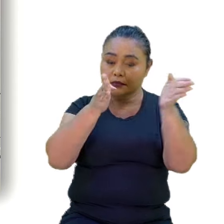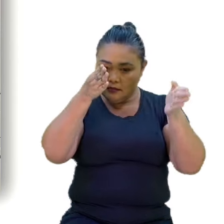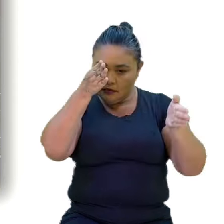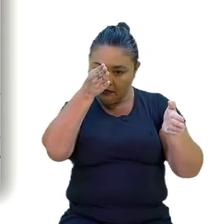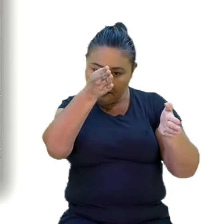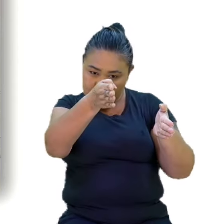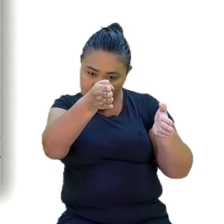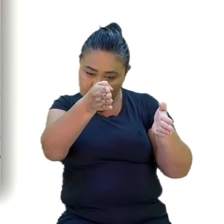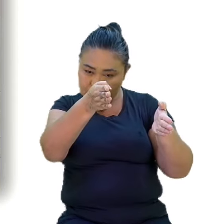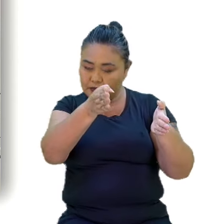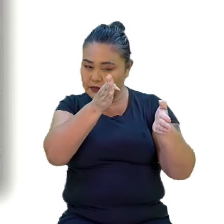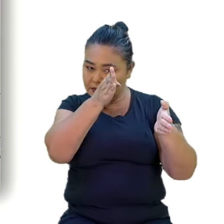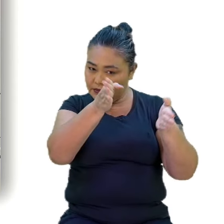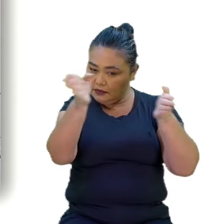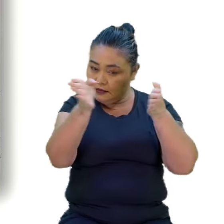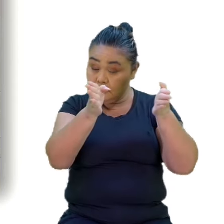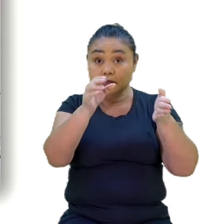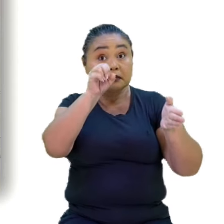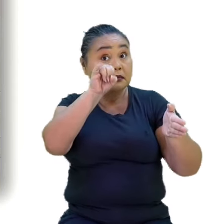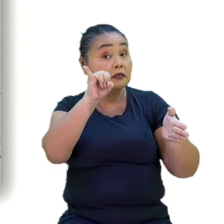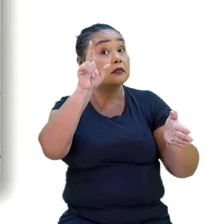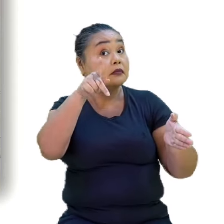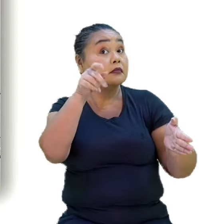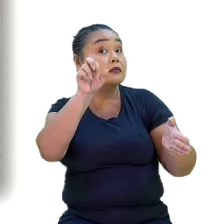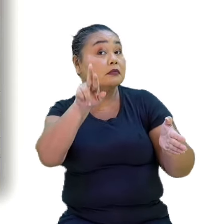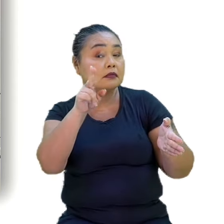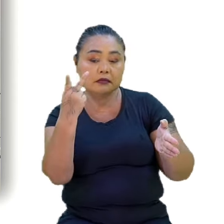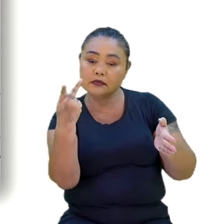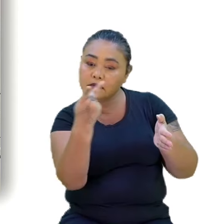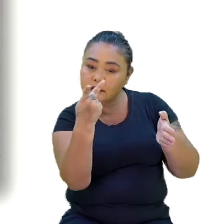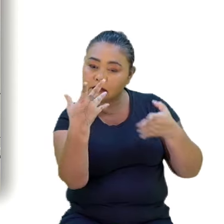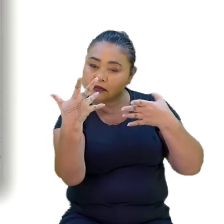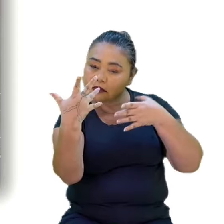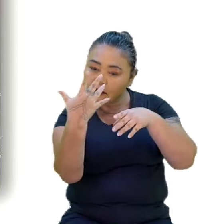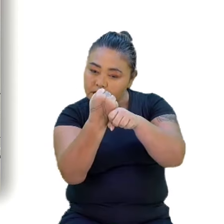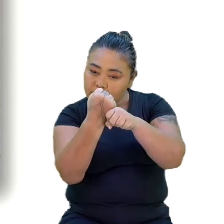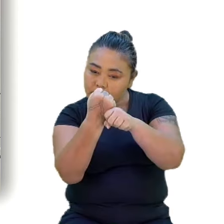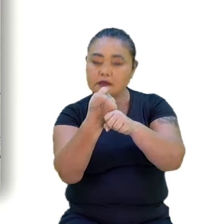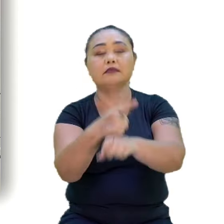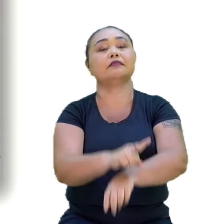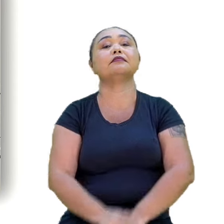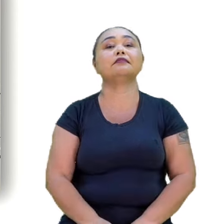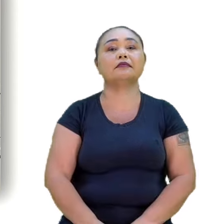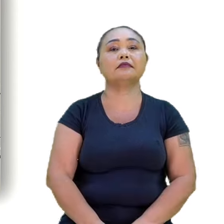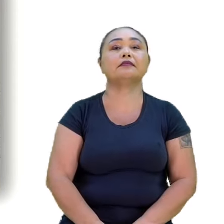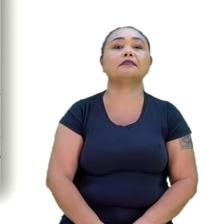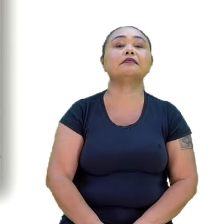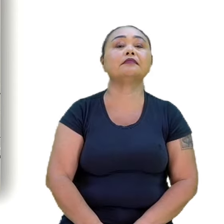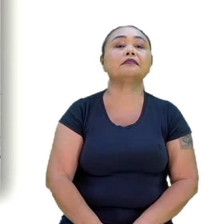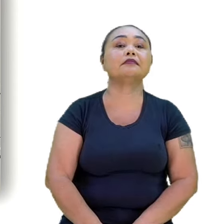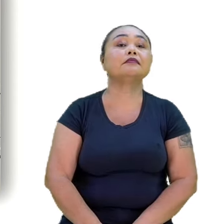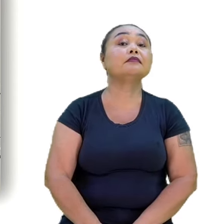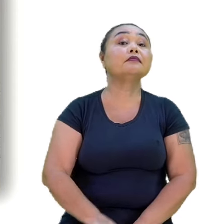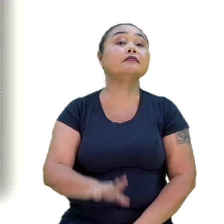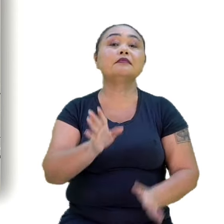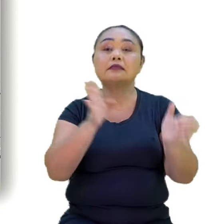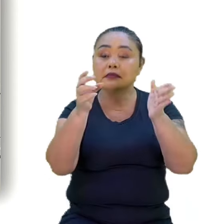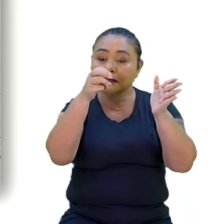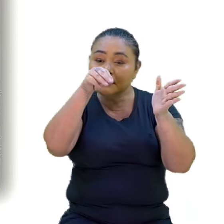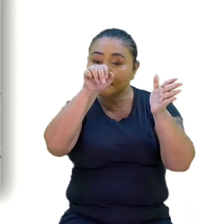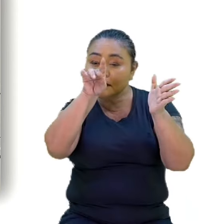o elemento do Meio Agora se a quantidade for para a gente vai ter que fazer essa média Zinha aritmética aqui média é